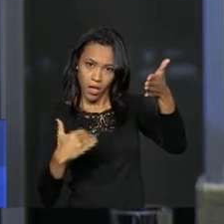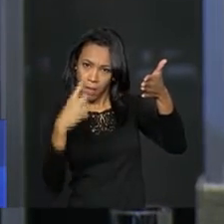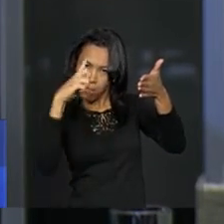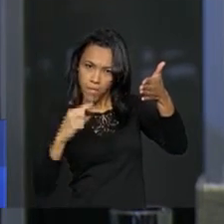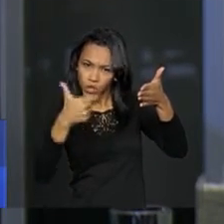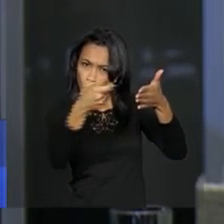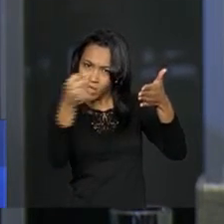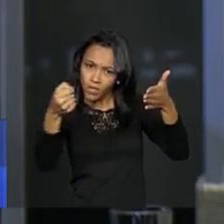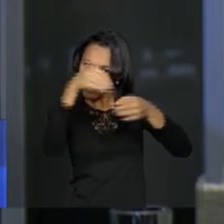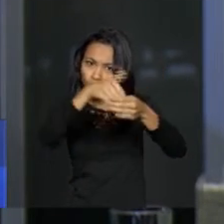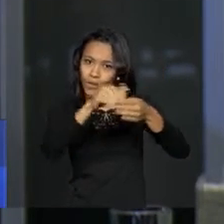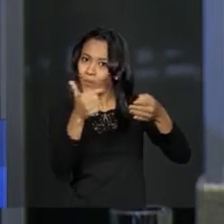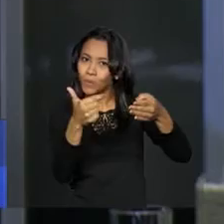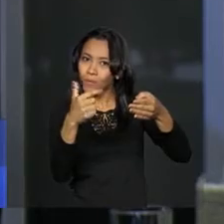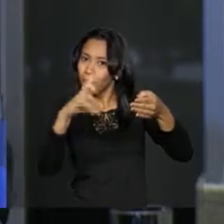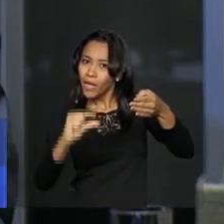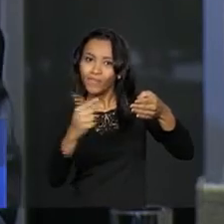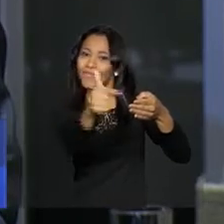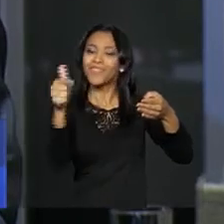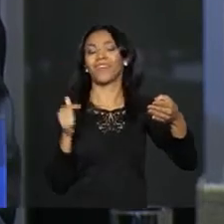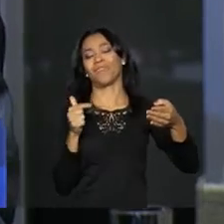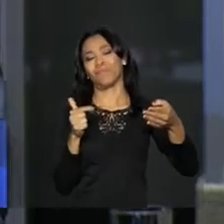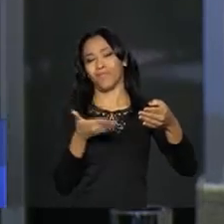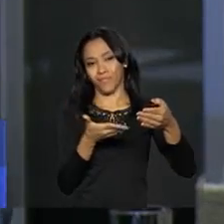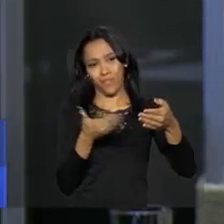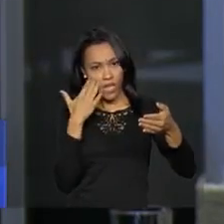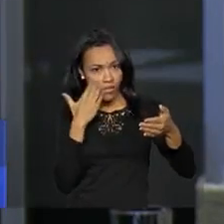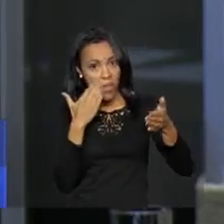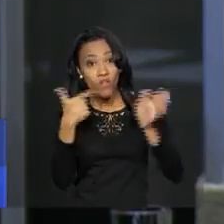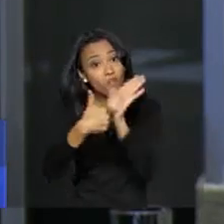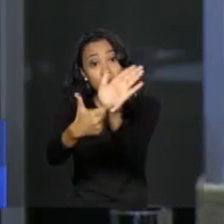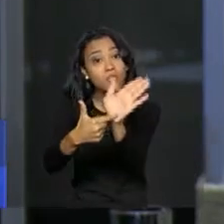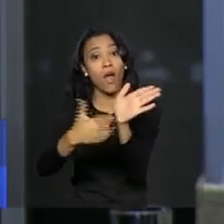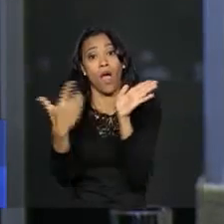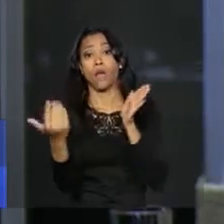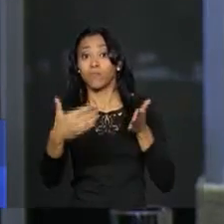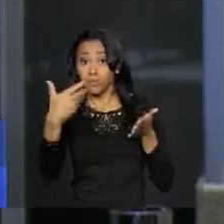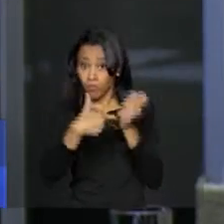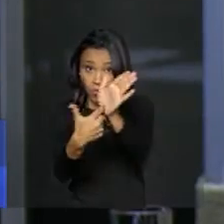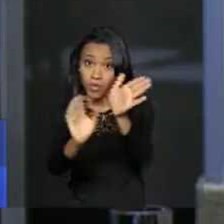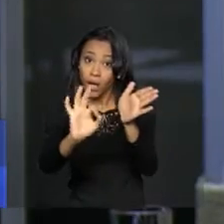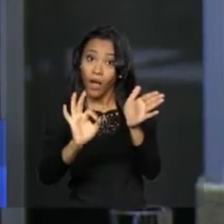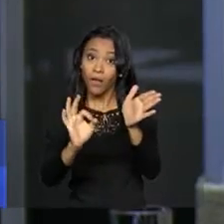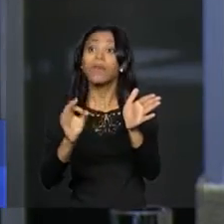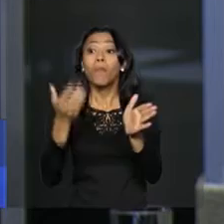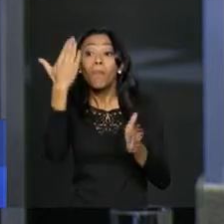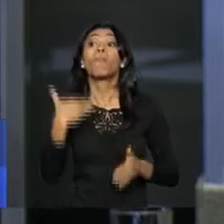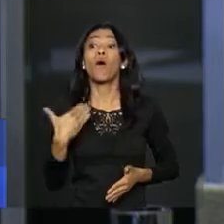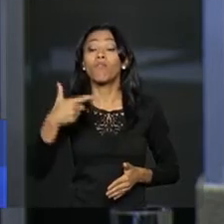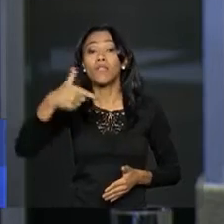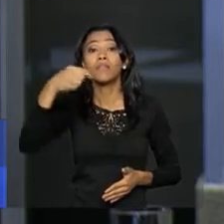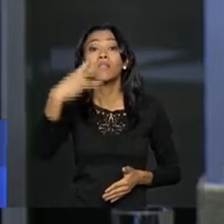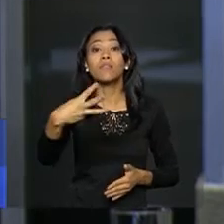na disputa aqui no plenário. Nós não teremos menos de 200 votos. Eu não vou mostrar a lista. Mostrem que tem 342